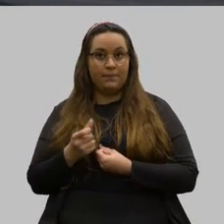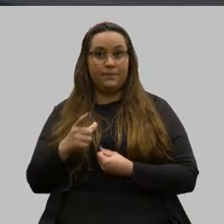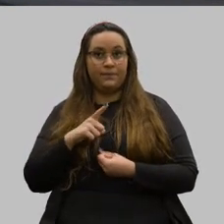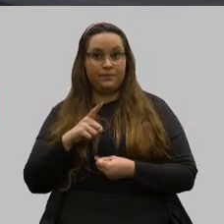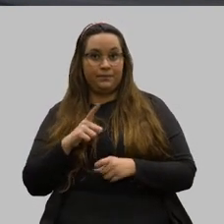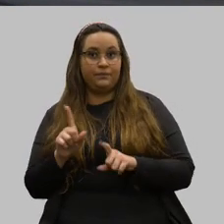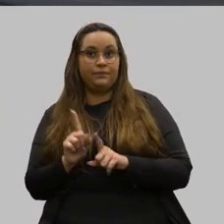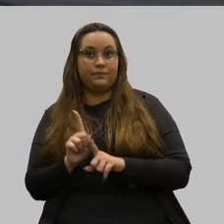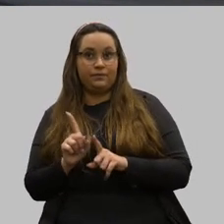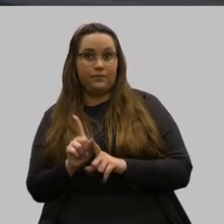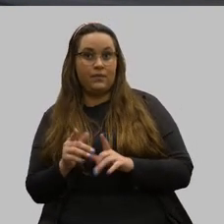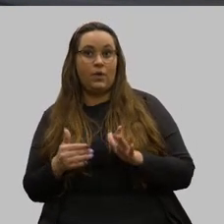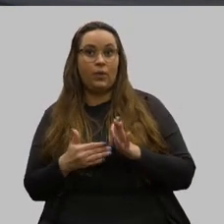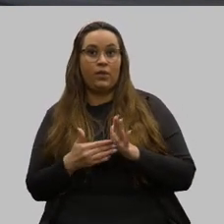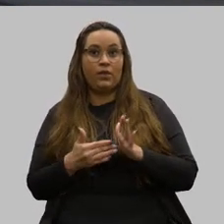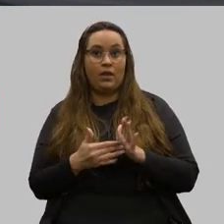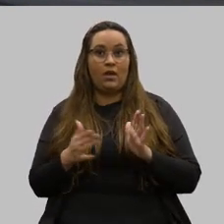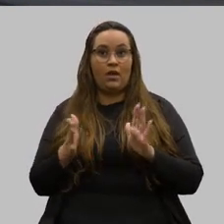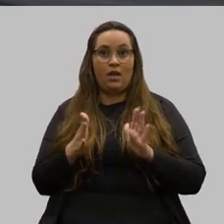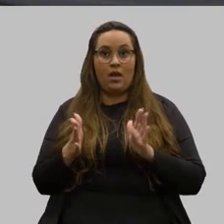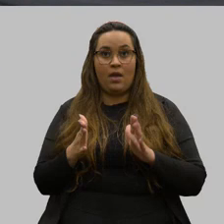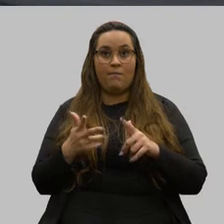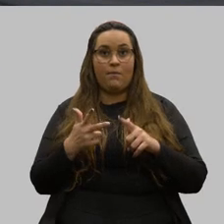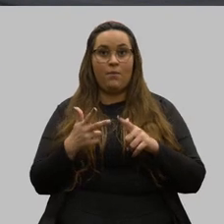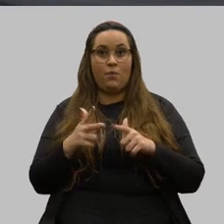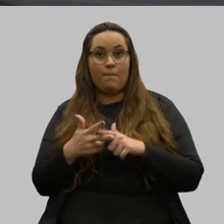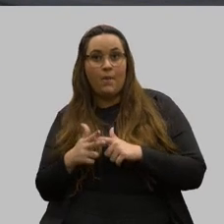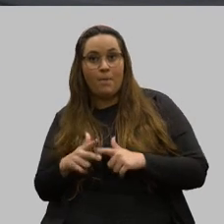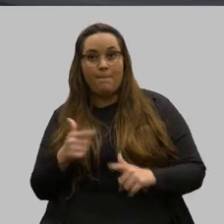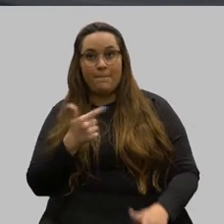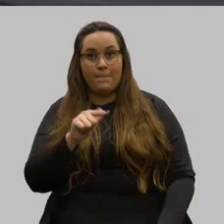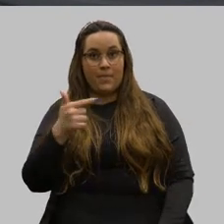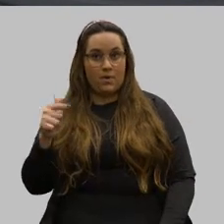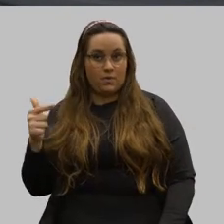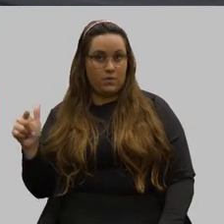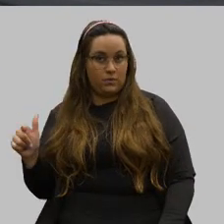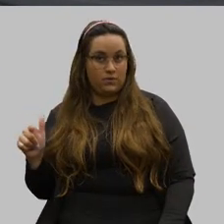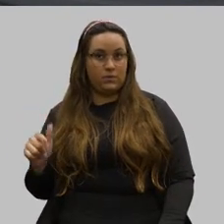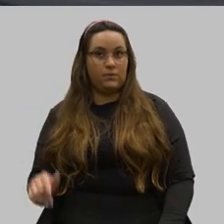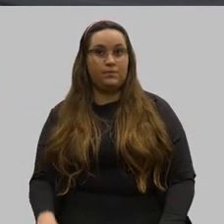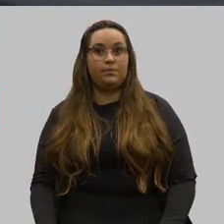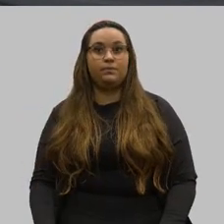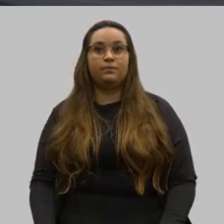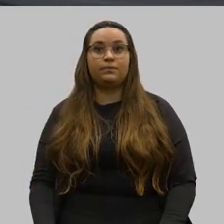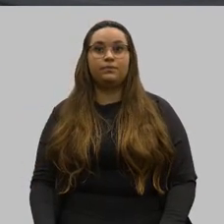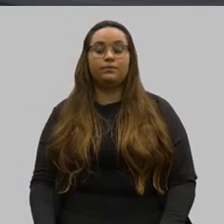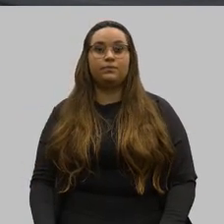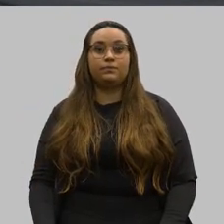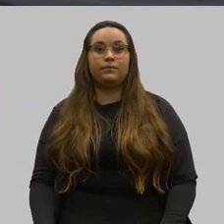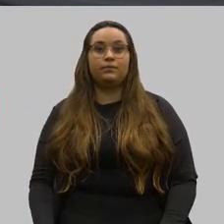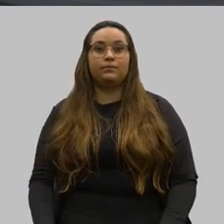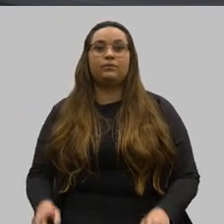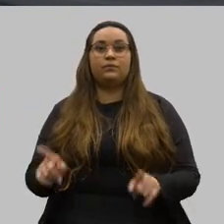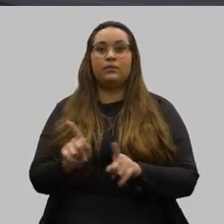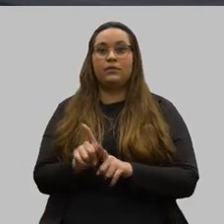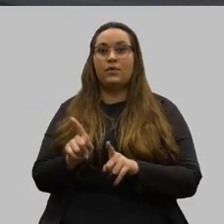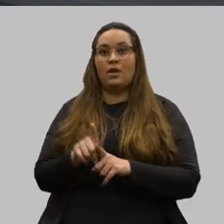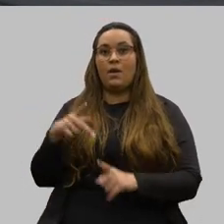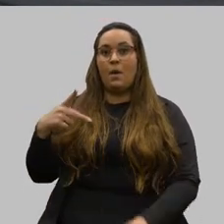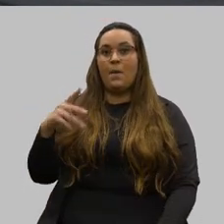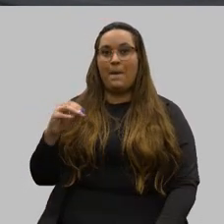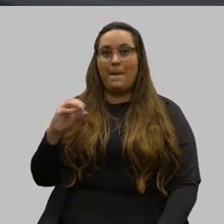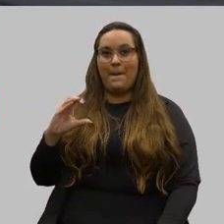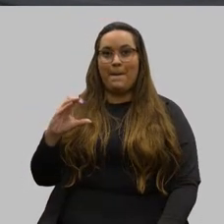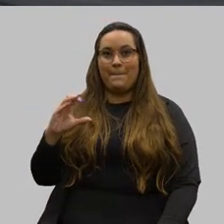aí para regularizar as demais com relação à Agência Nacional do petróleo eu acho que a pergunta do Senhor des respeito ao os nossos poques isso eh nós